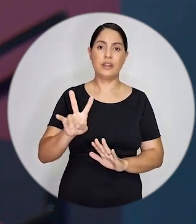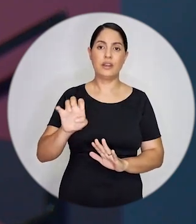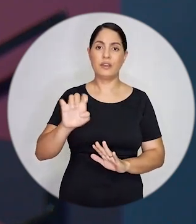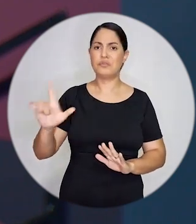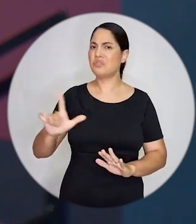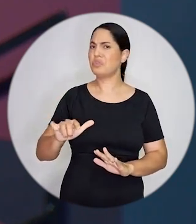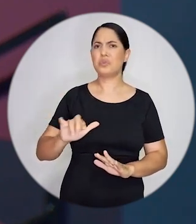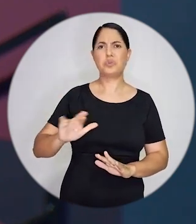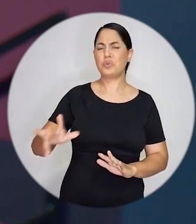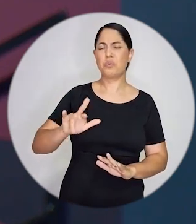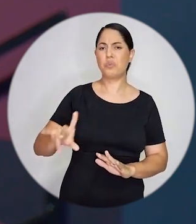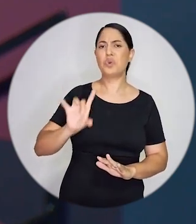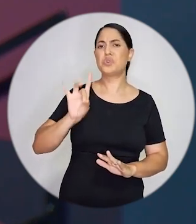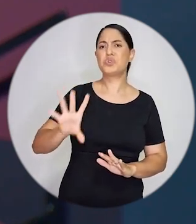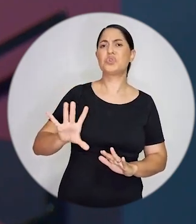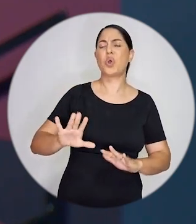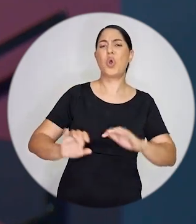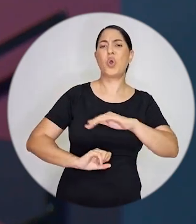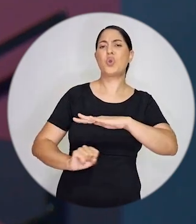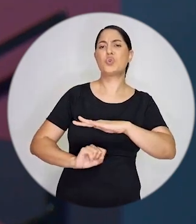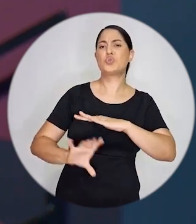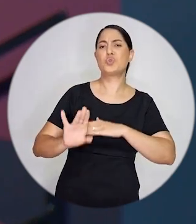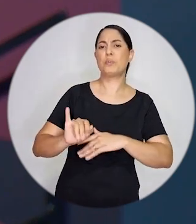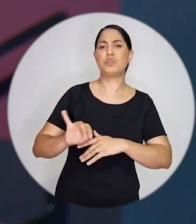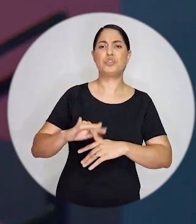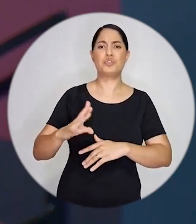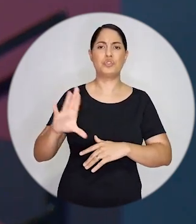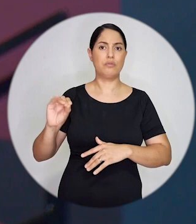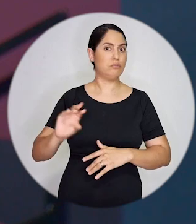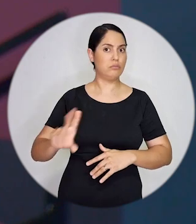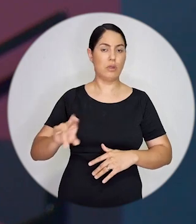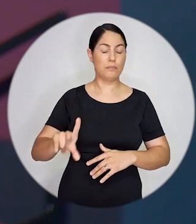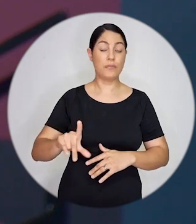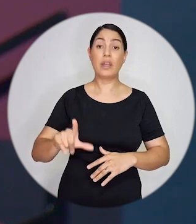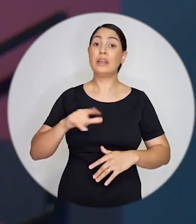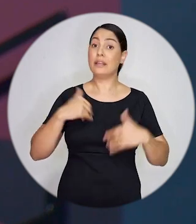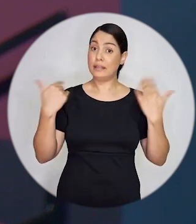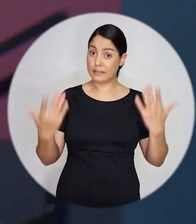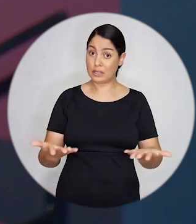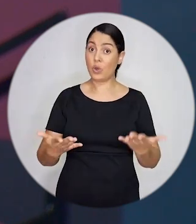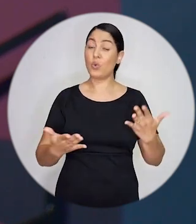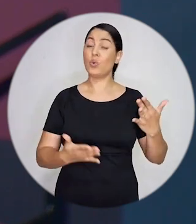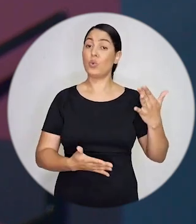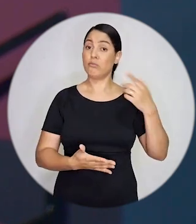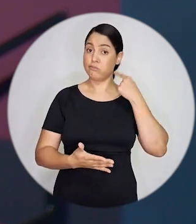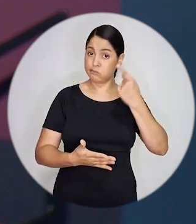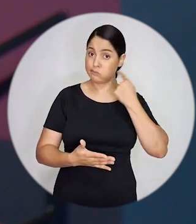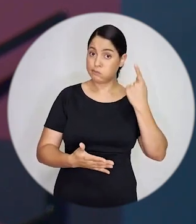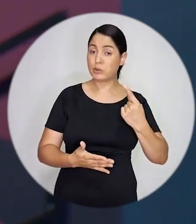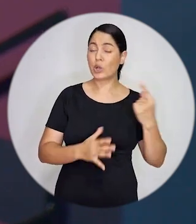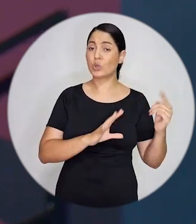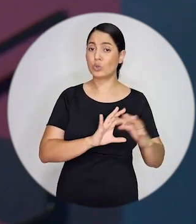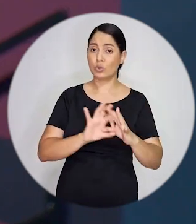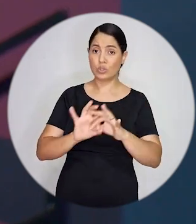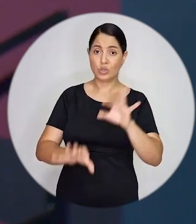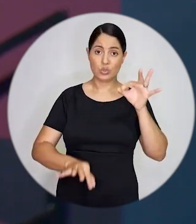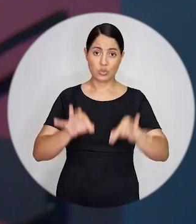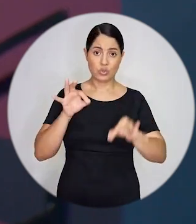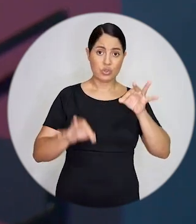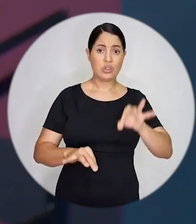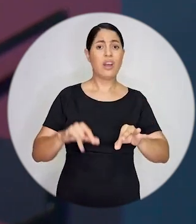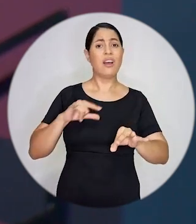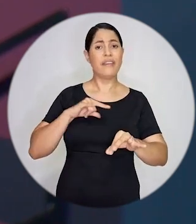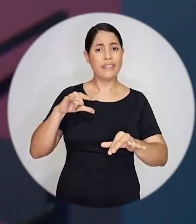liquidável, não pode ser algo subjetivo. Enfim, os advogados têm do judiciário todas